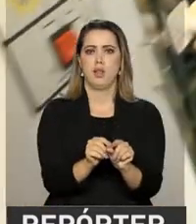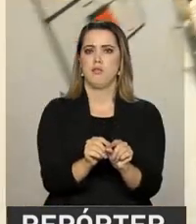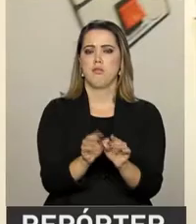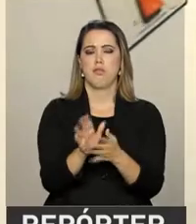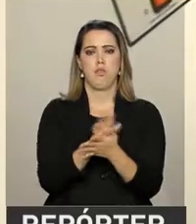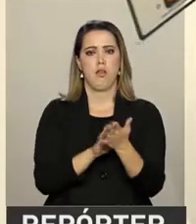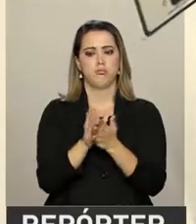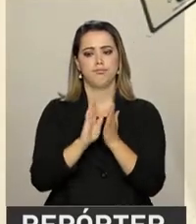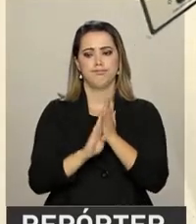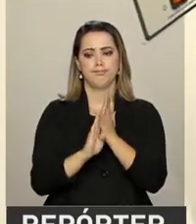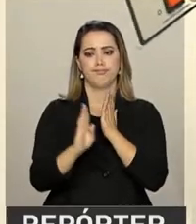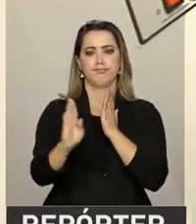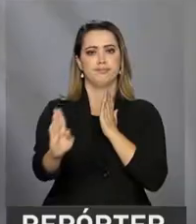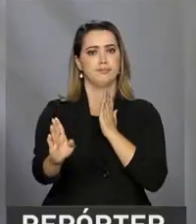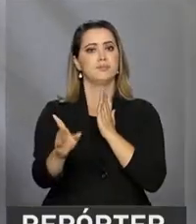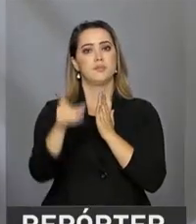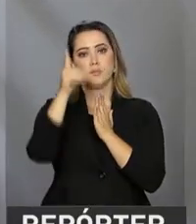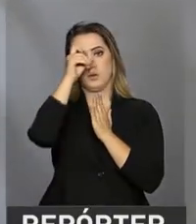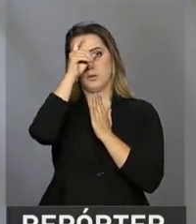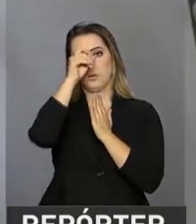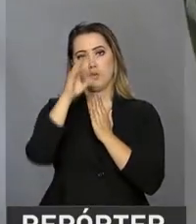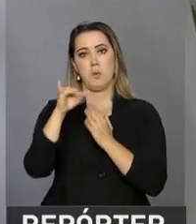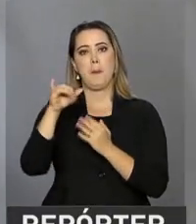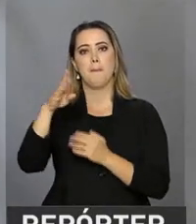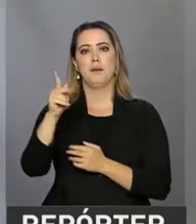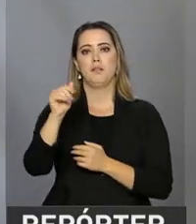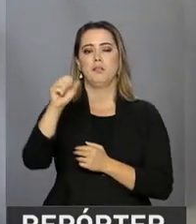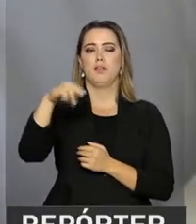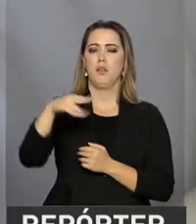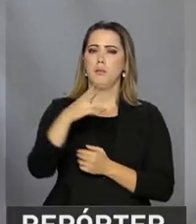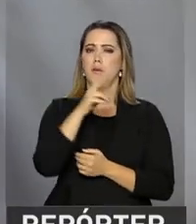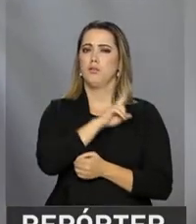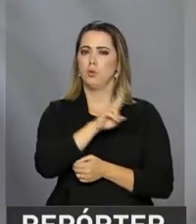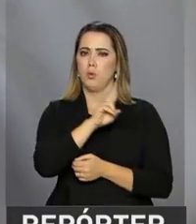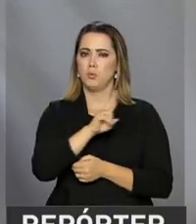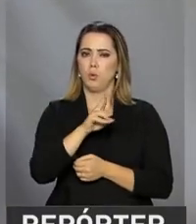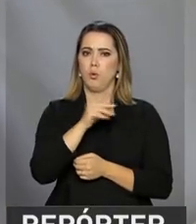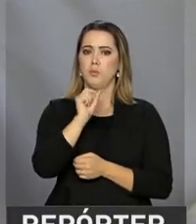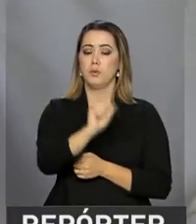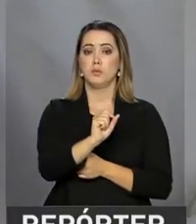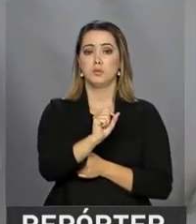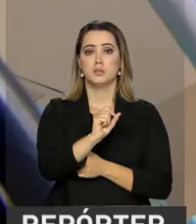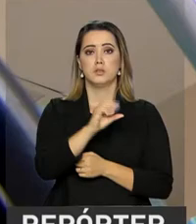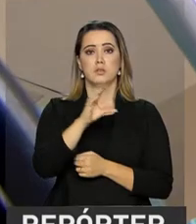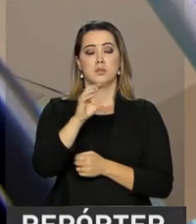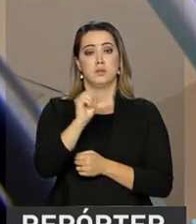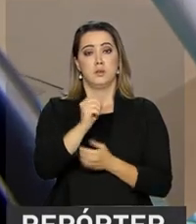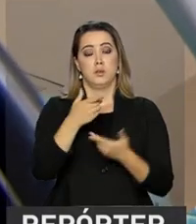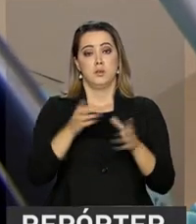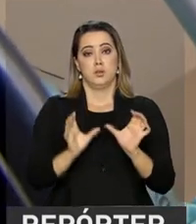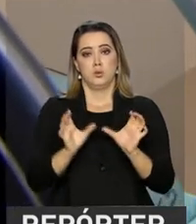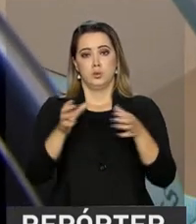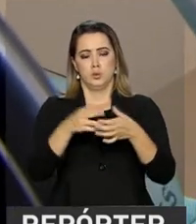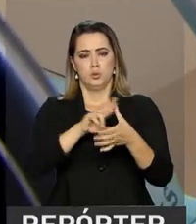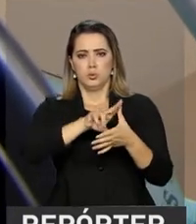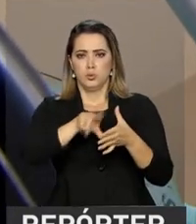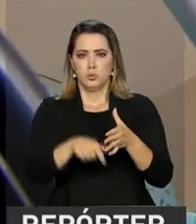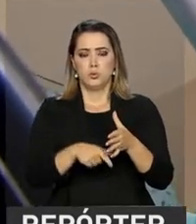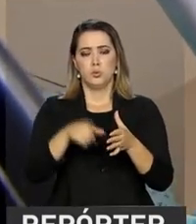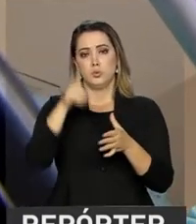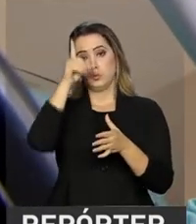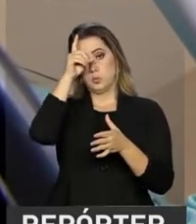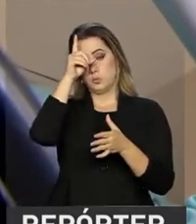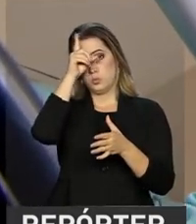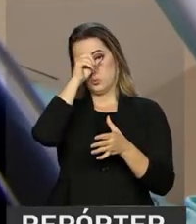nos hospitais federais de ipanema cardoso fontes e andaraí bonsucesso dos servidores do estado e da